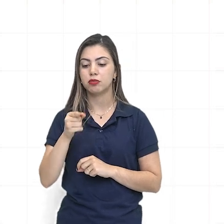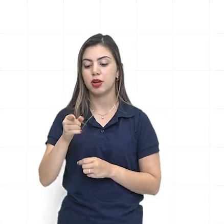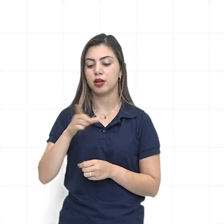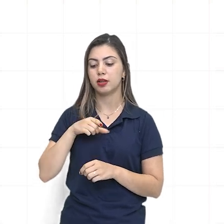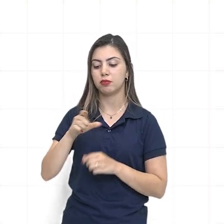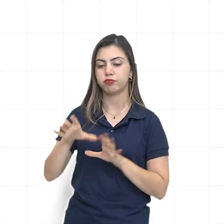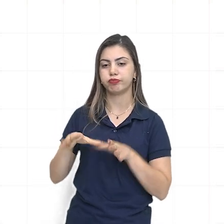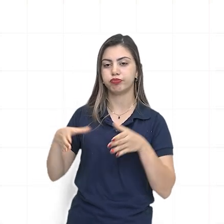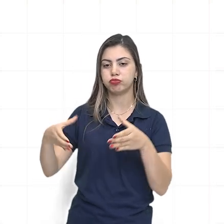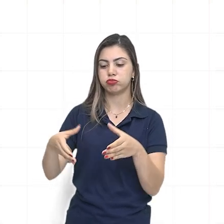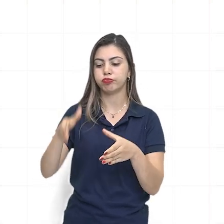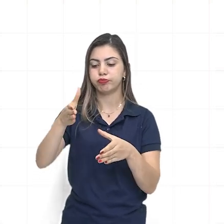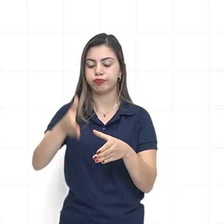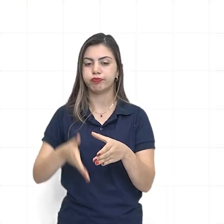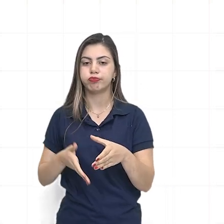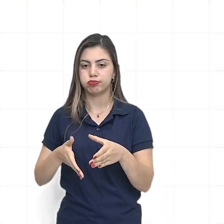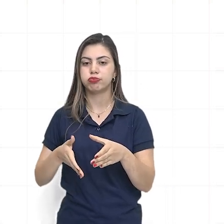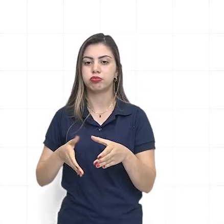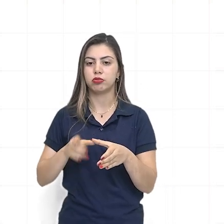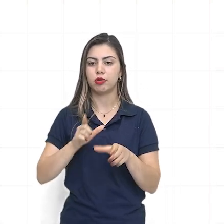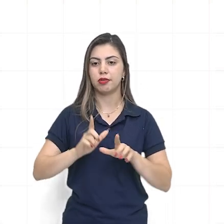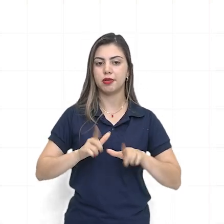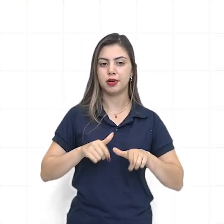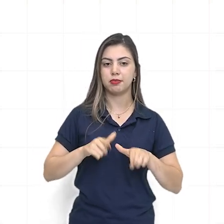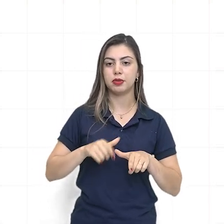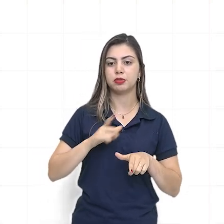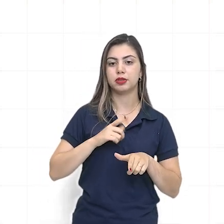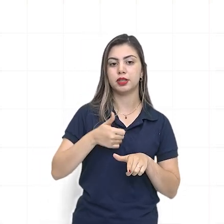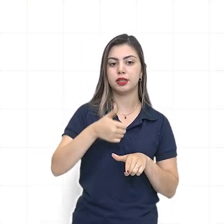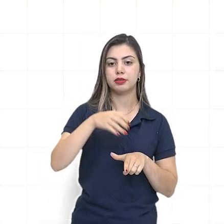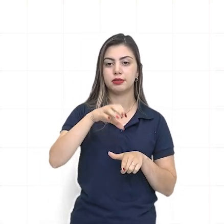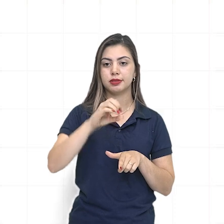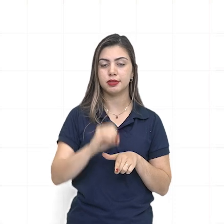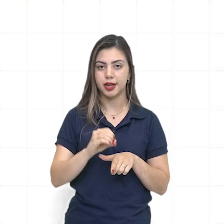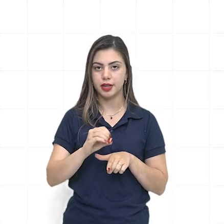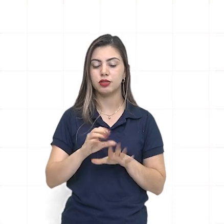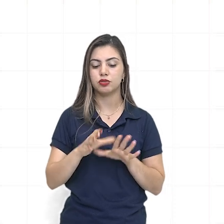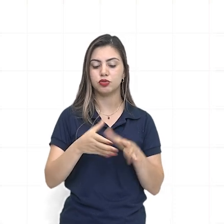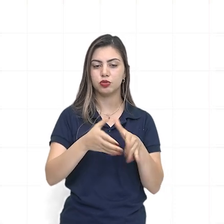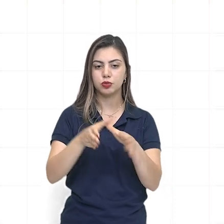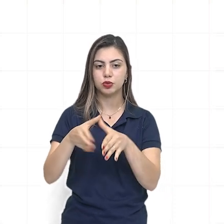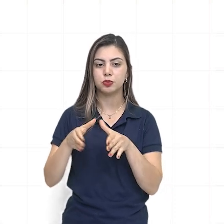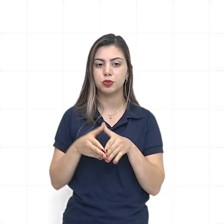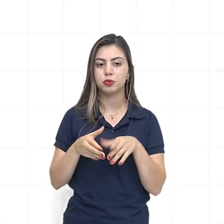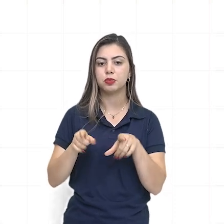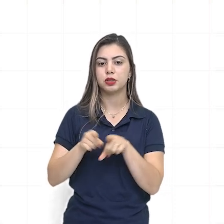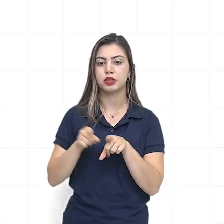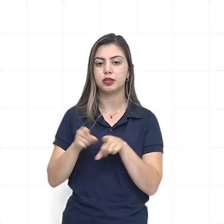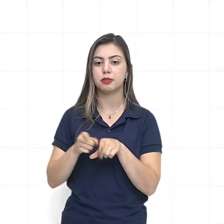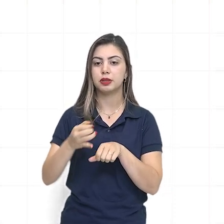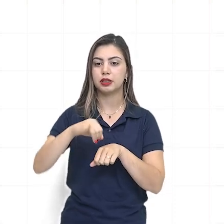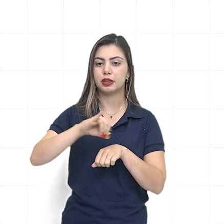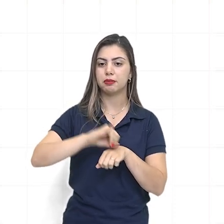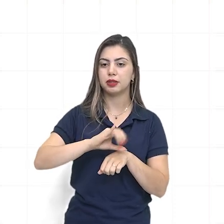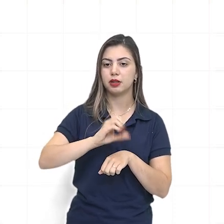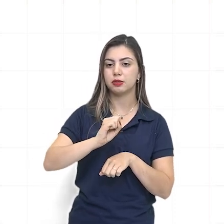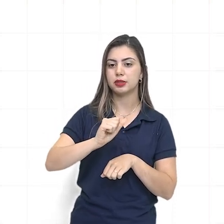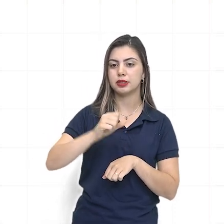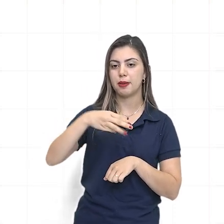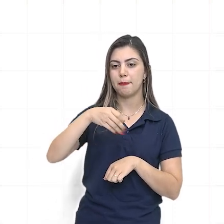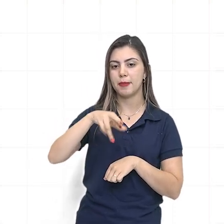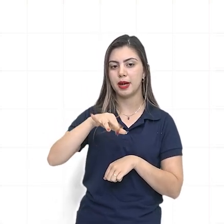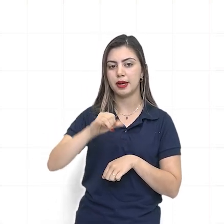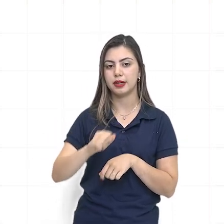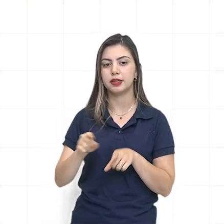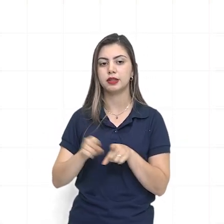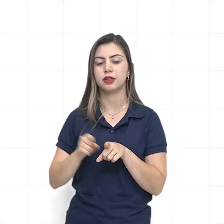Israel, com 10 tribos e capital em Samaria, e Judá, com 2 tribos e capital